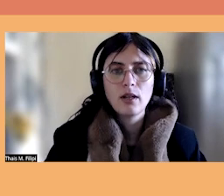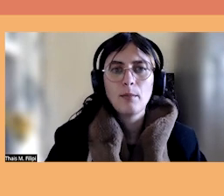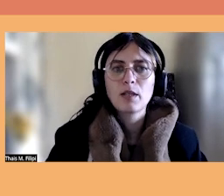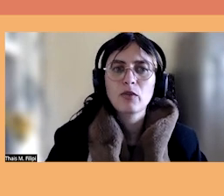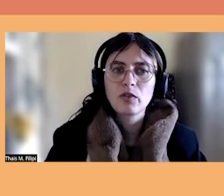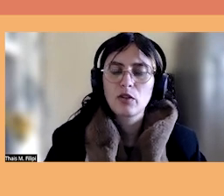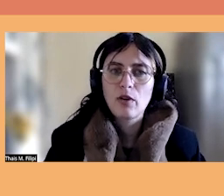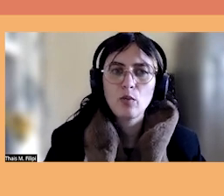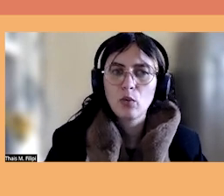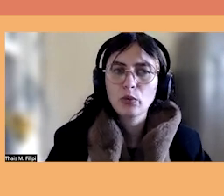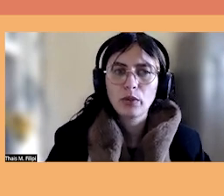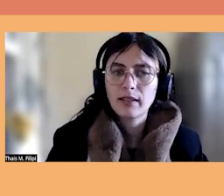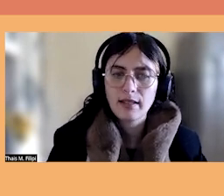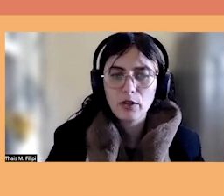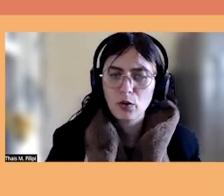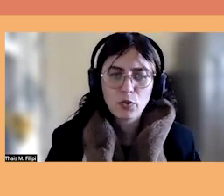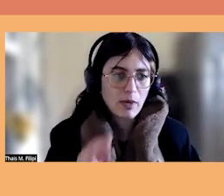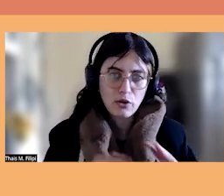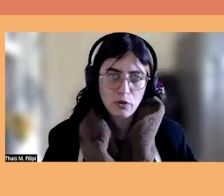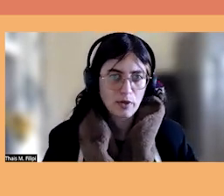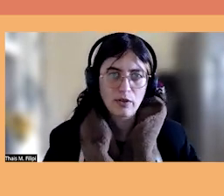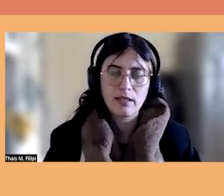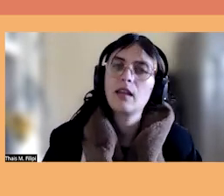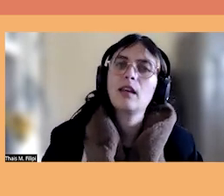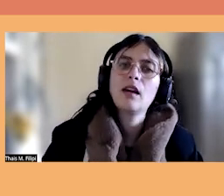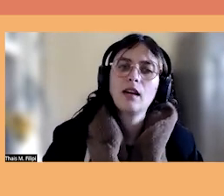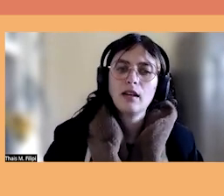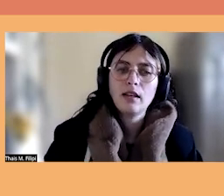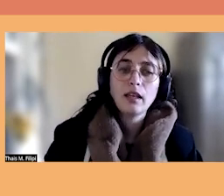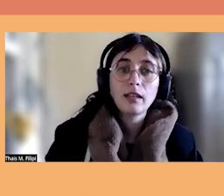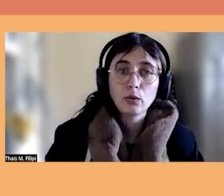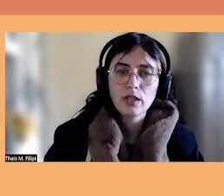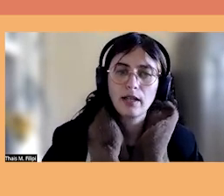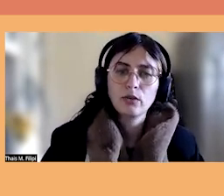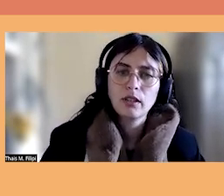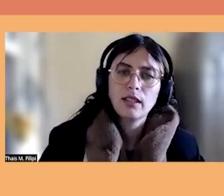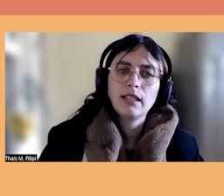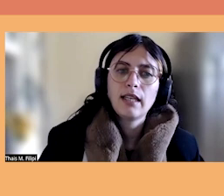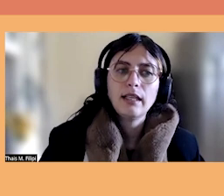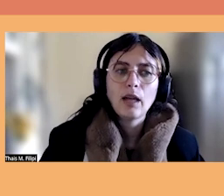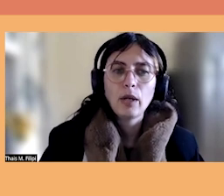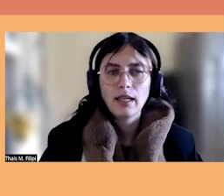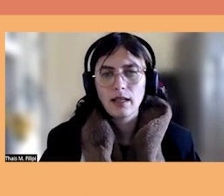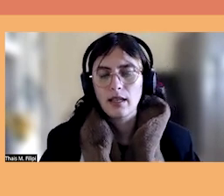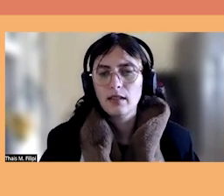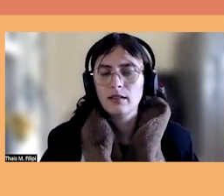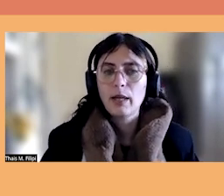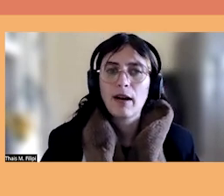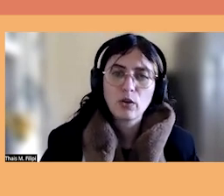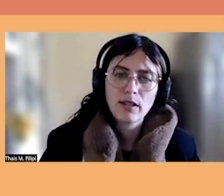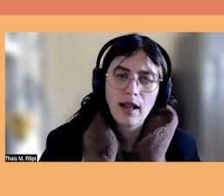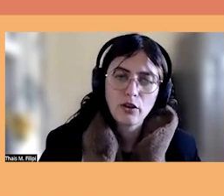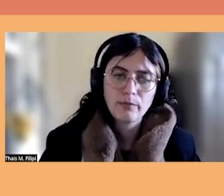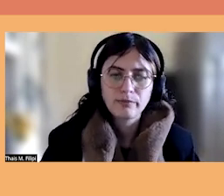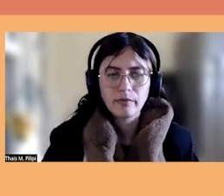site. Mesmo se você tiver o Ubuntu, né, tem certinho os comandinhos para você seguir e dá tudo certo. E tá o link aqui na